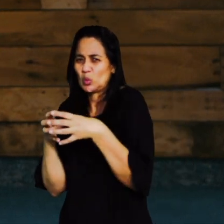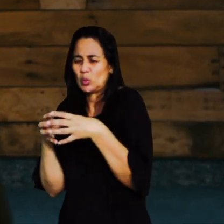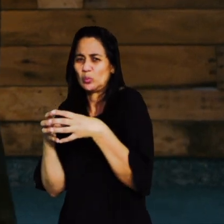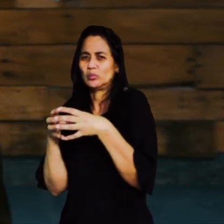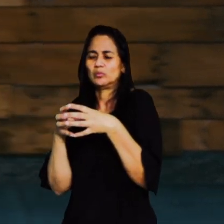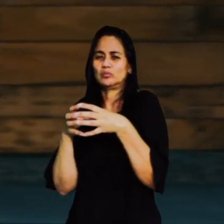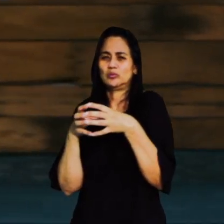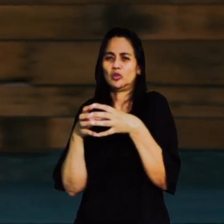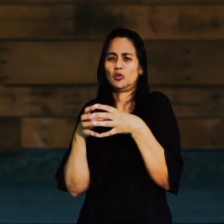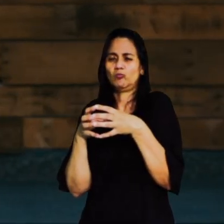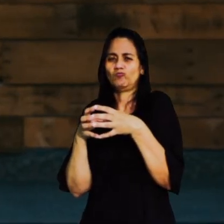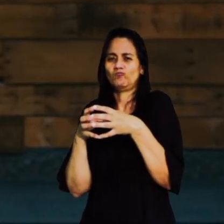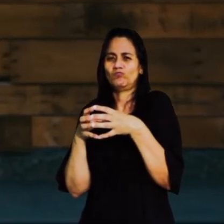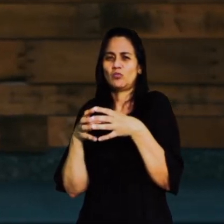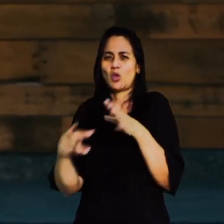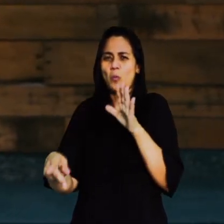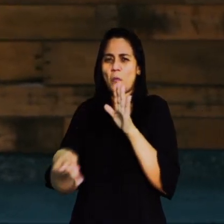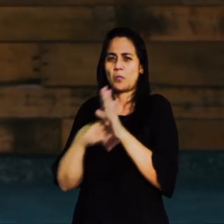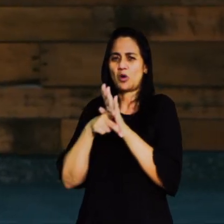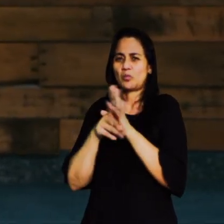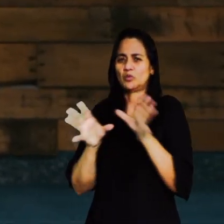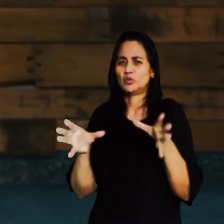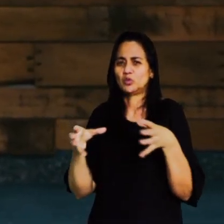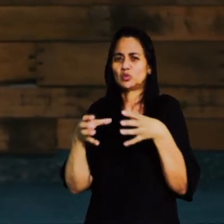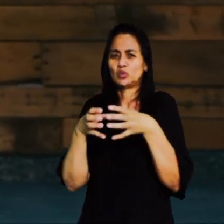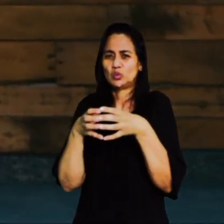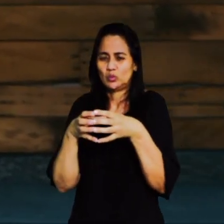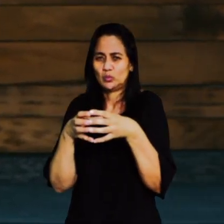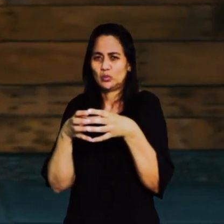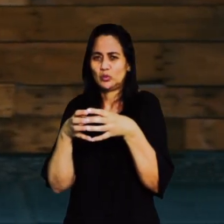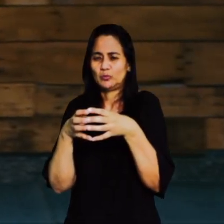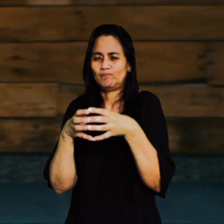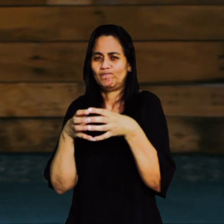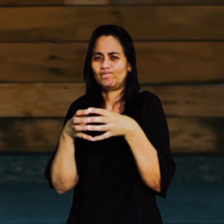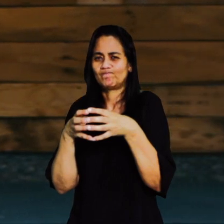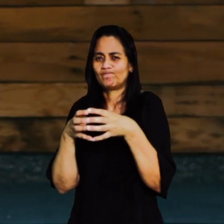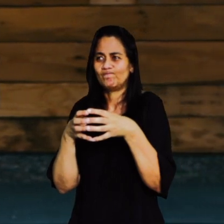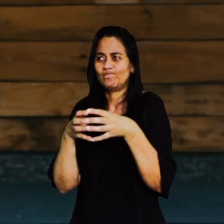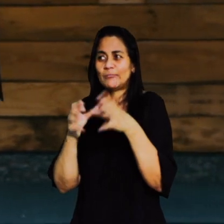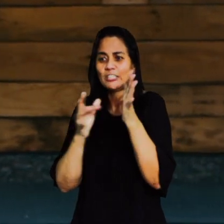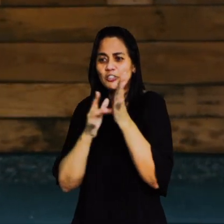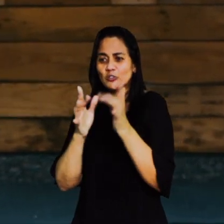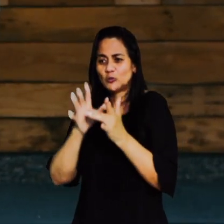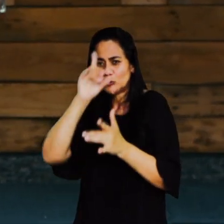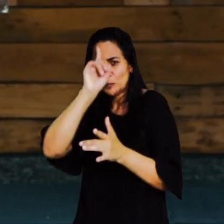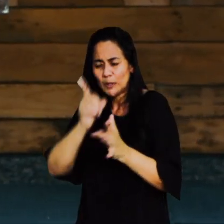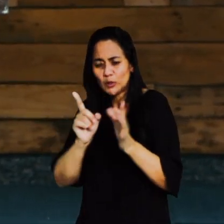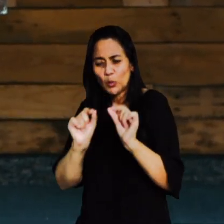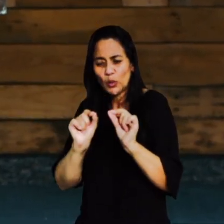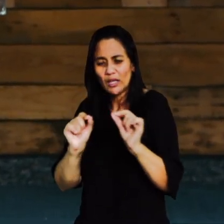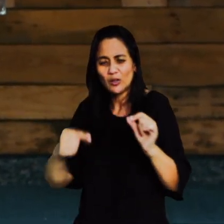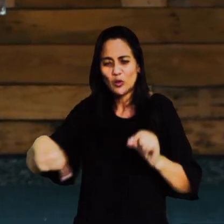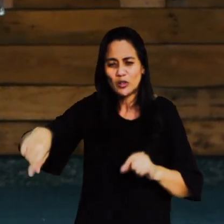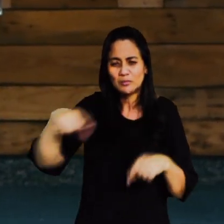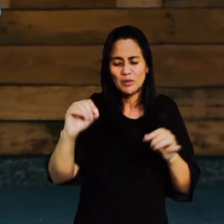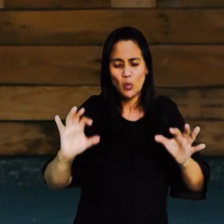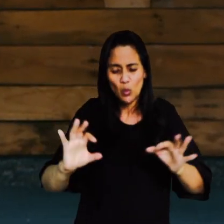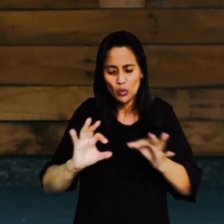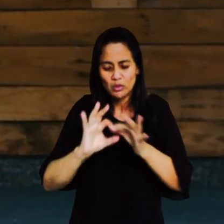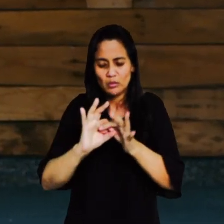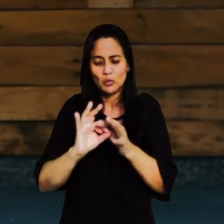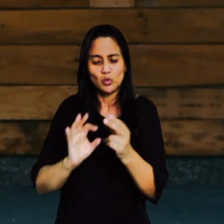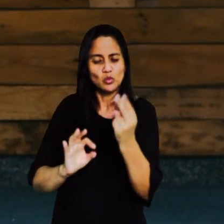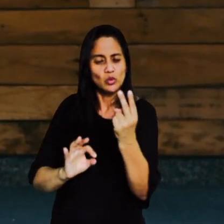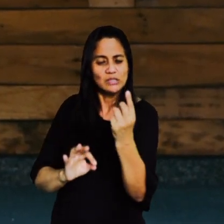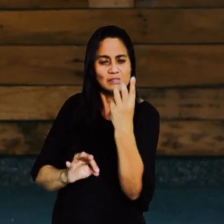Fazer parte de congregação é algo da natureza de Cristo. A Bíblia fala, dois ou três